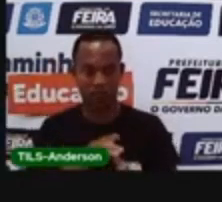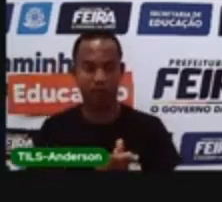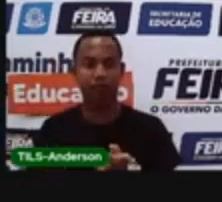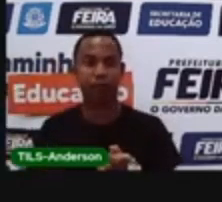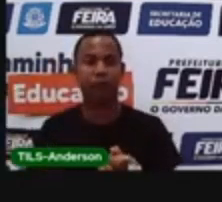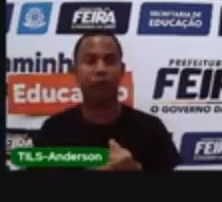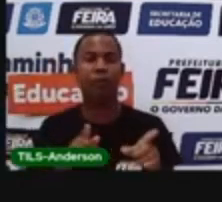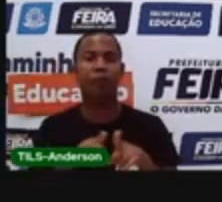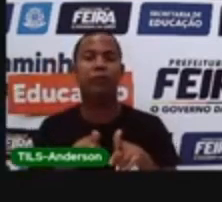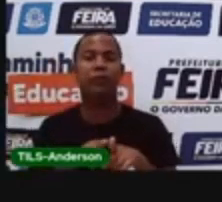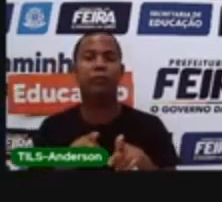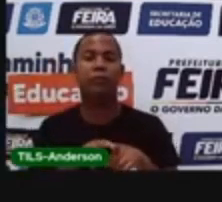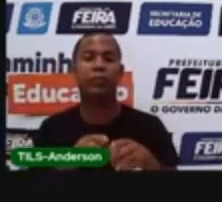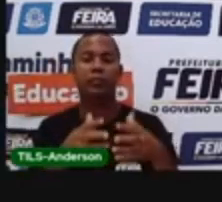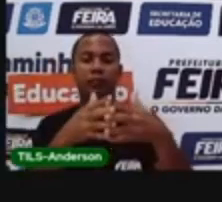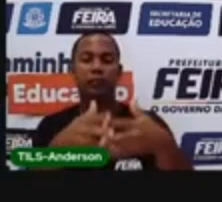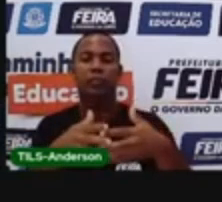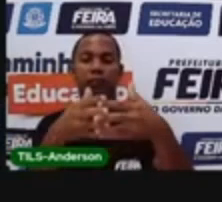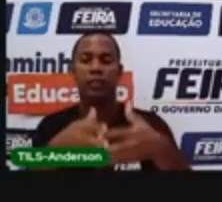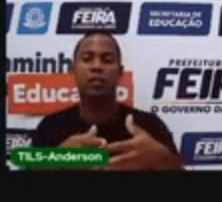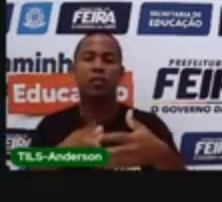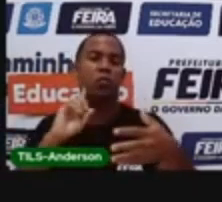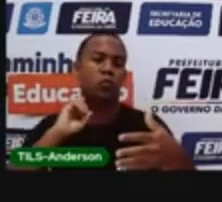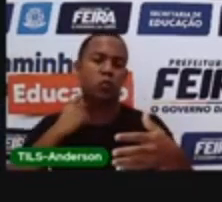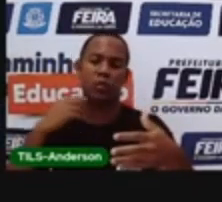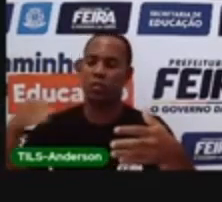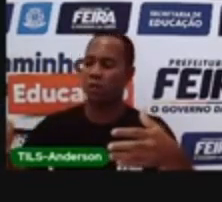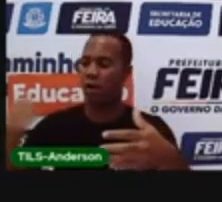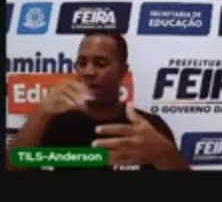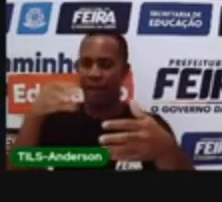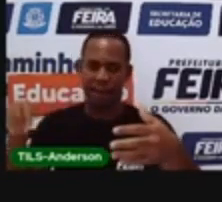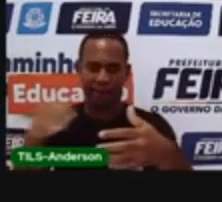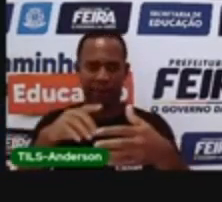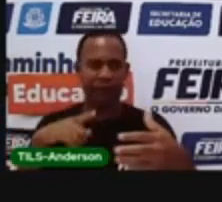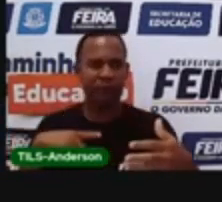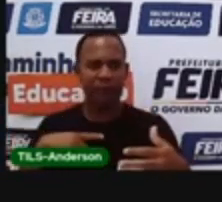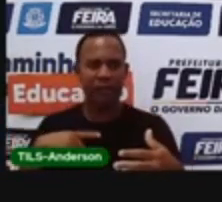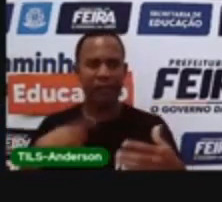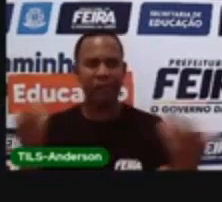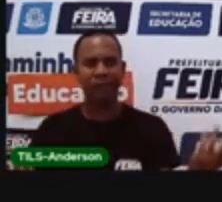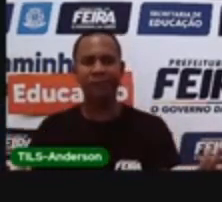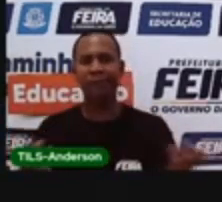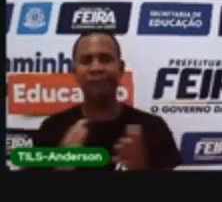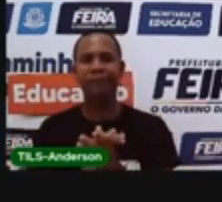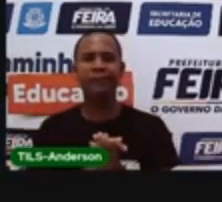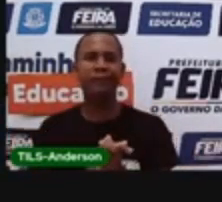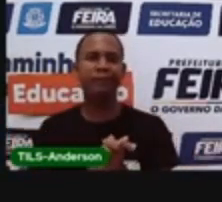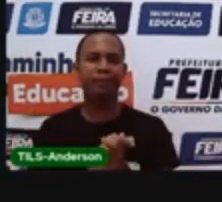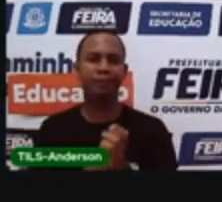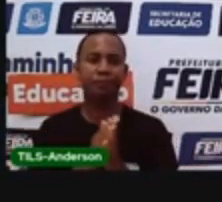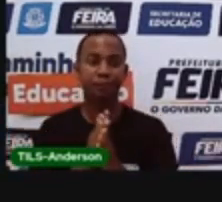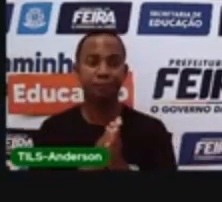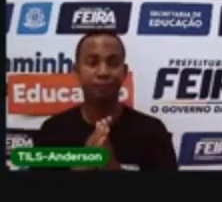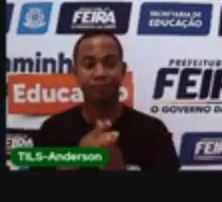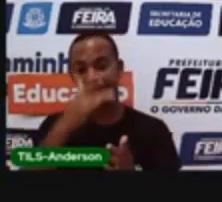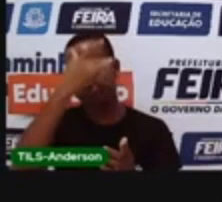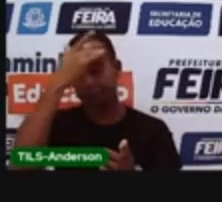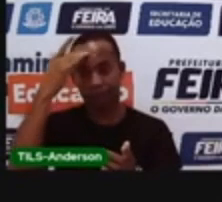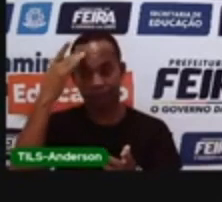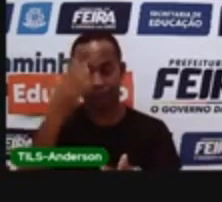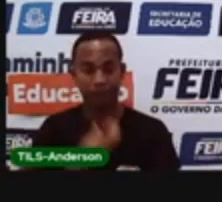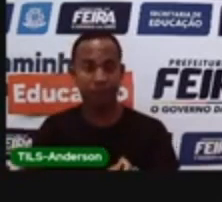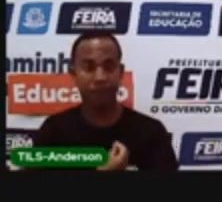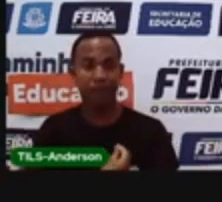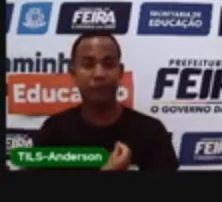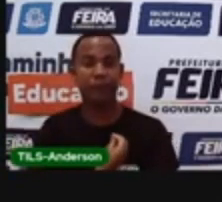A coleta de lixo, tudo direitinho? Não, olha, em vários bairros não há saneamento básico. E as pessoas convivem